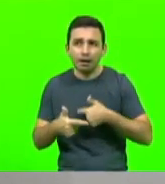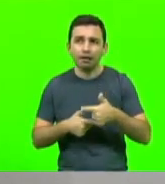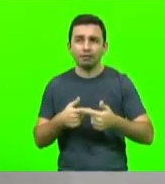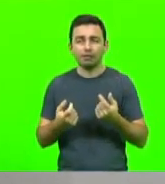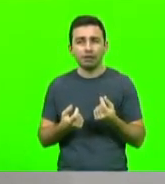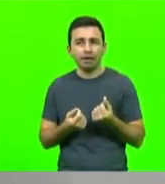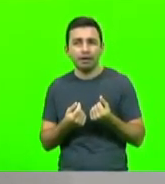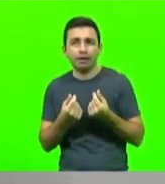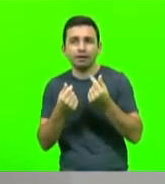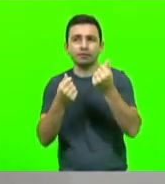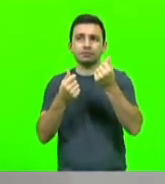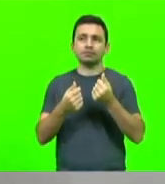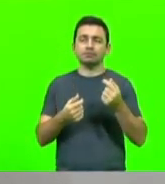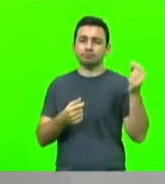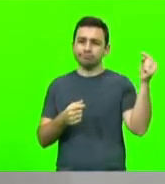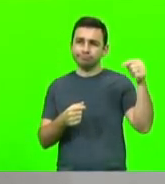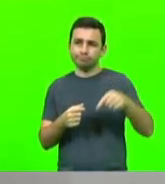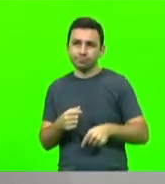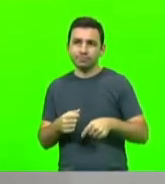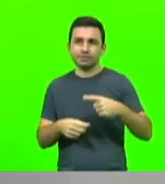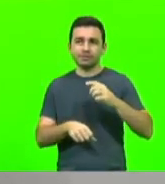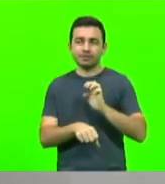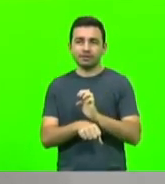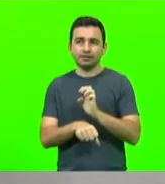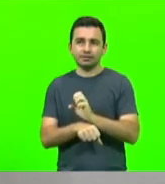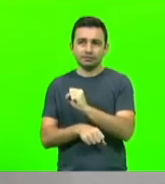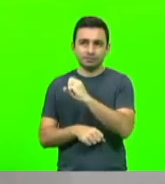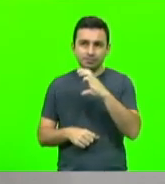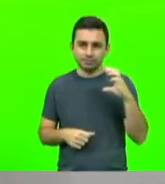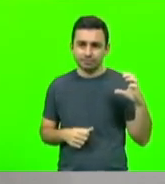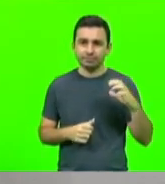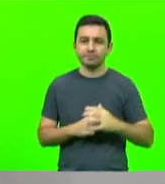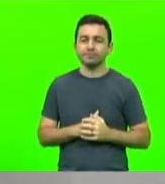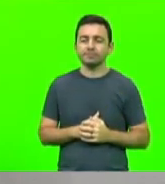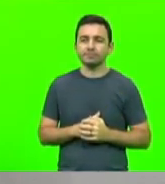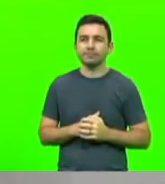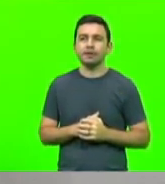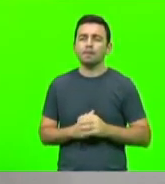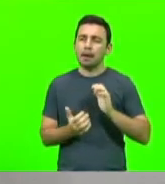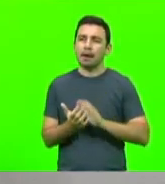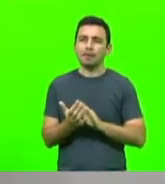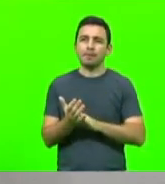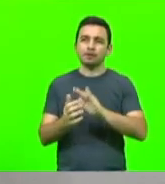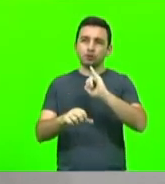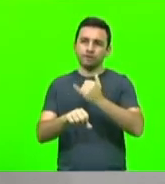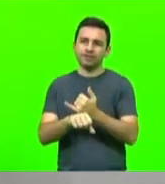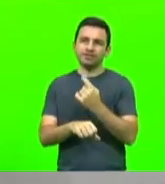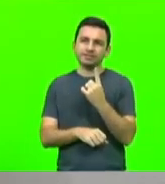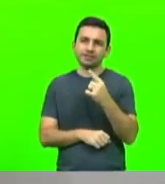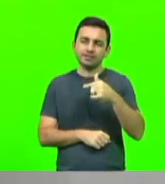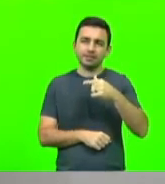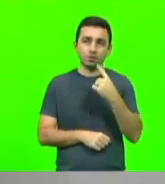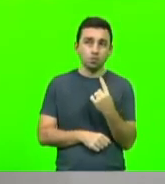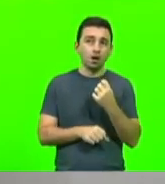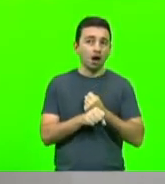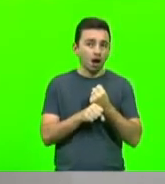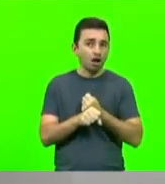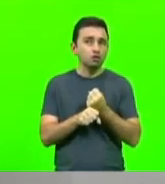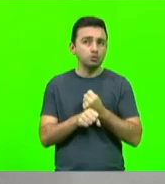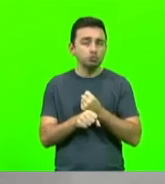e trazer riquezas para todo o estado de Santa Catarina. Parabéns, Joinville, 171 anos de sucesso.